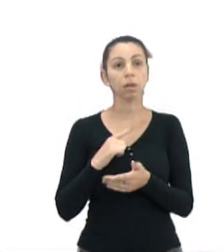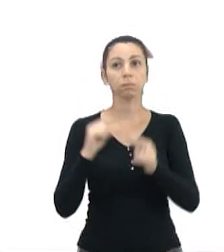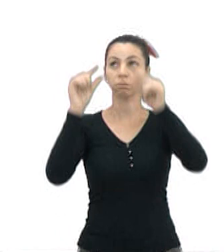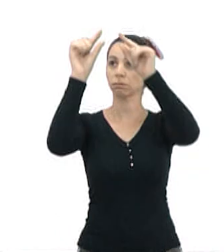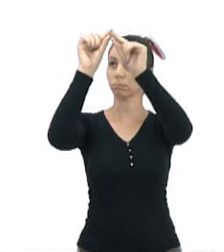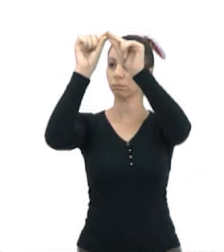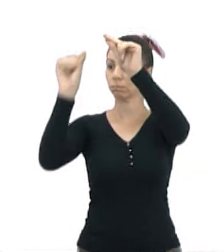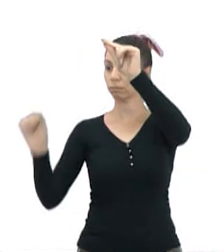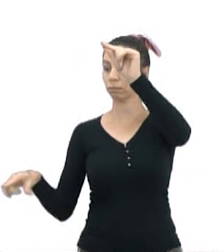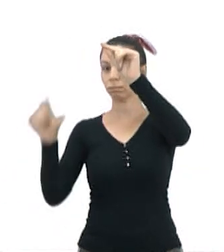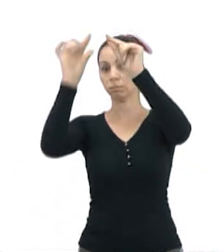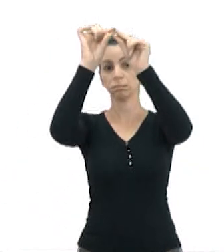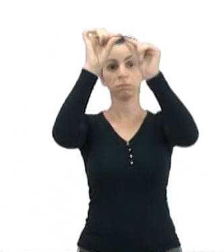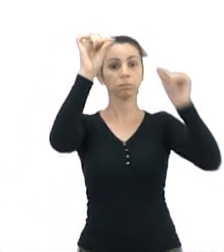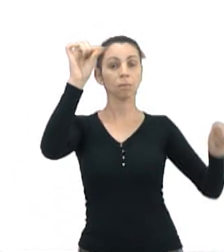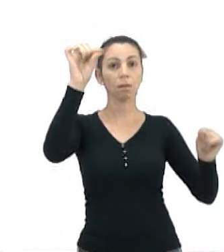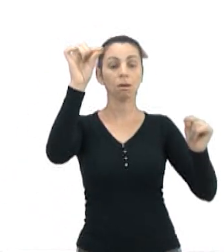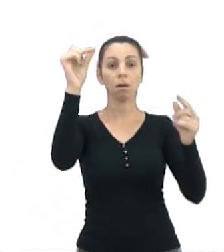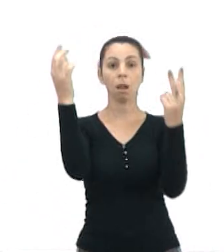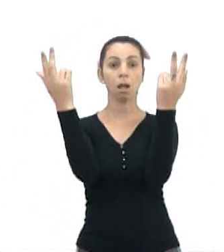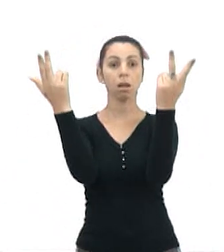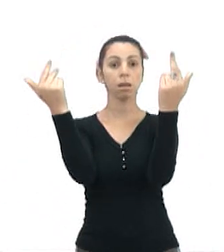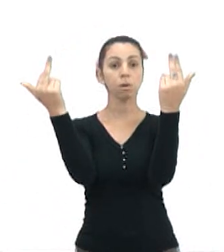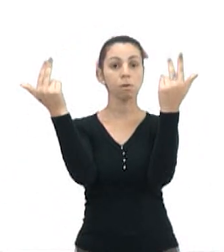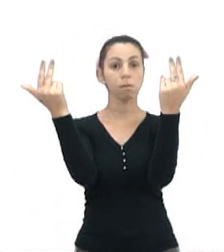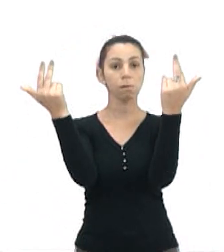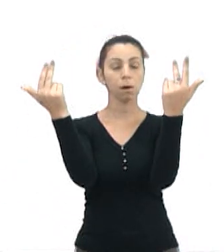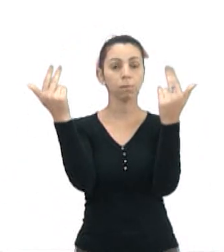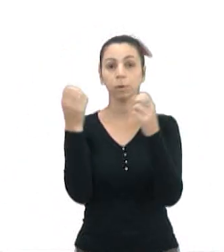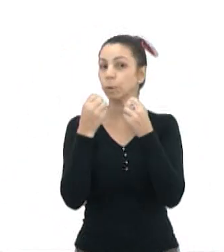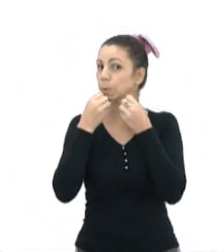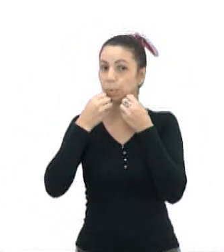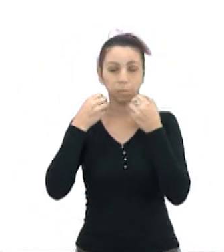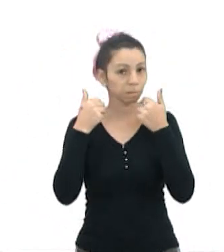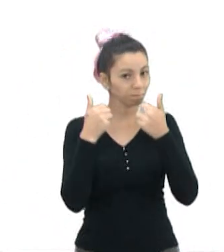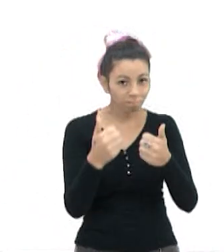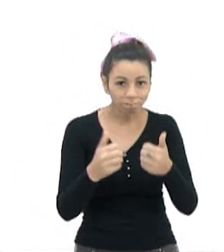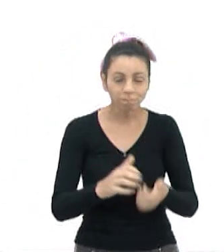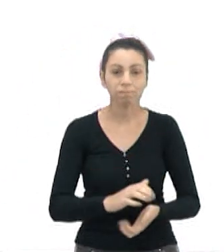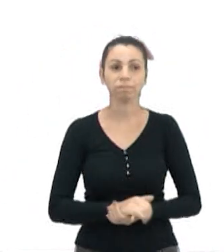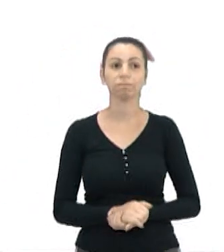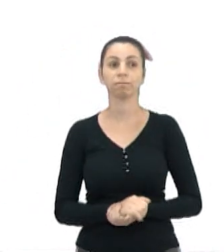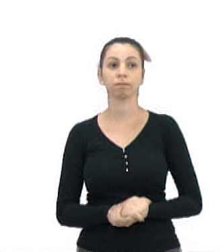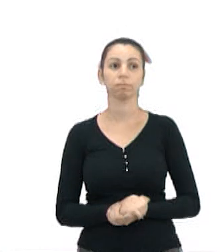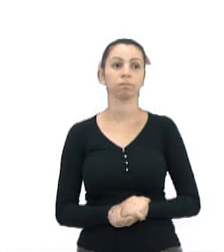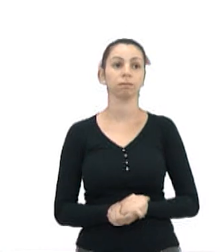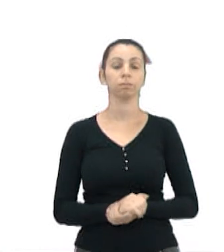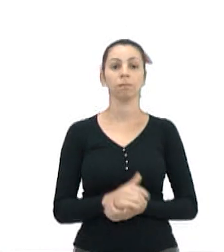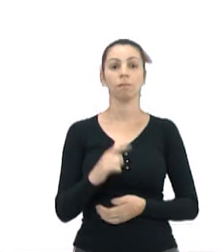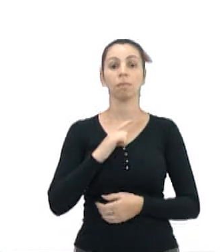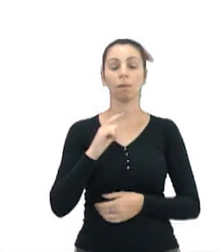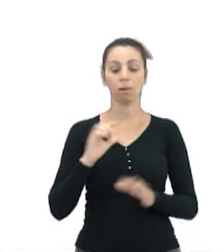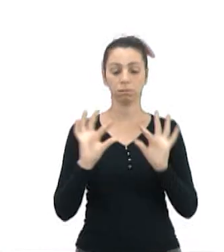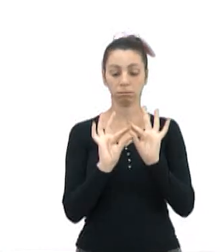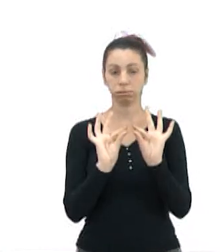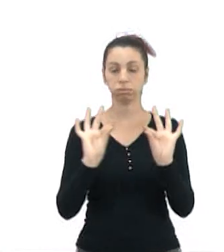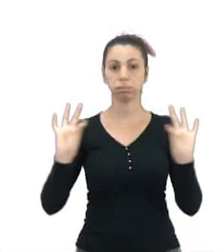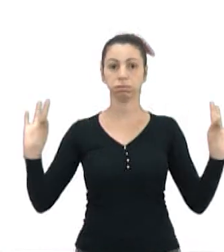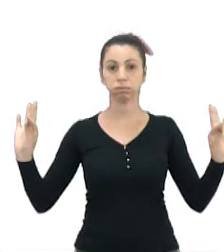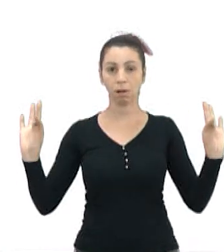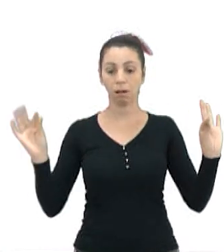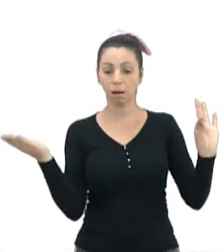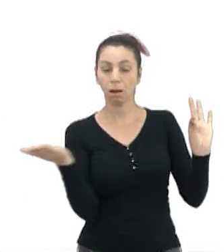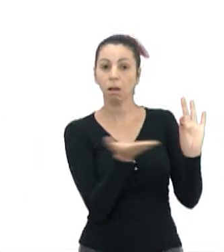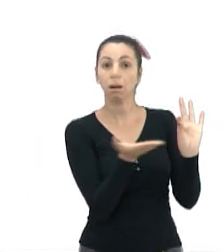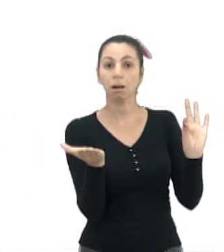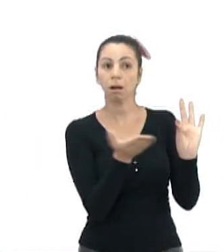ou seja, ele possui dois lados iguais. Ótimo, né? O lado com medida diferente é chamado de